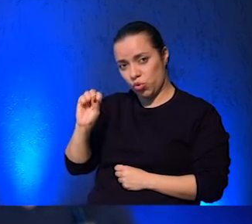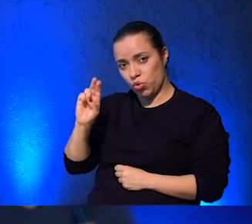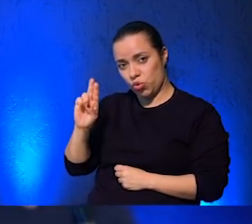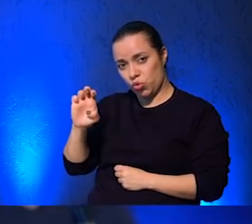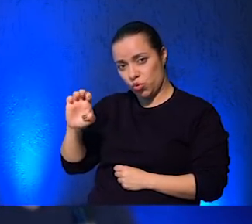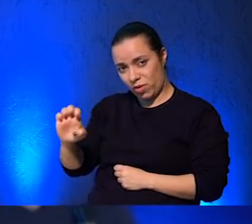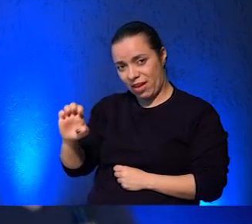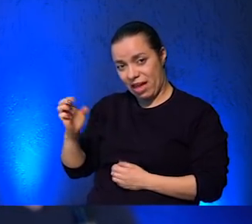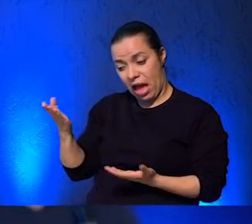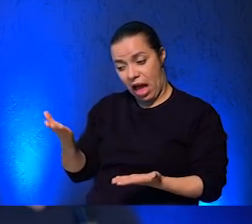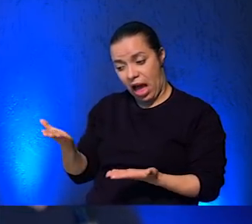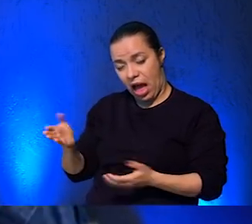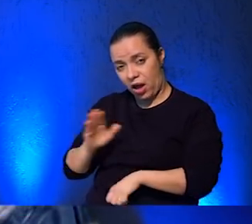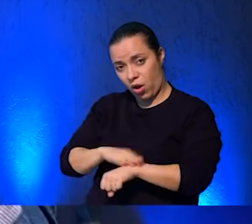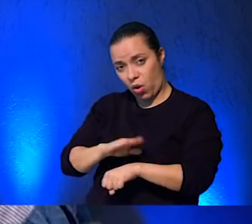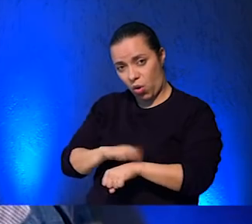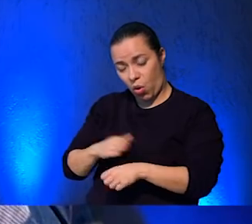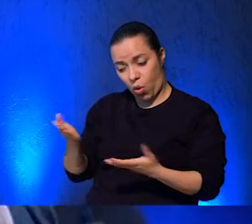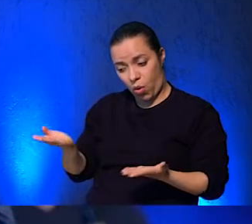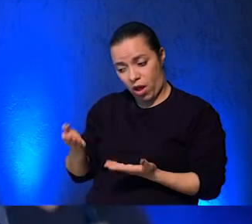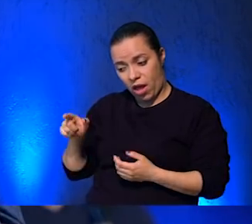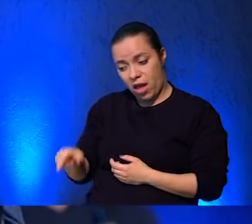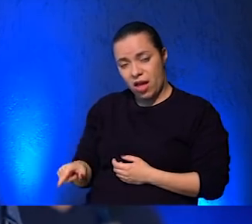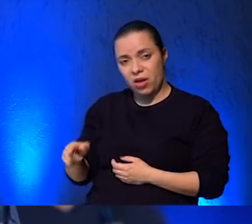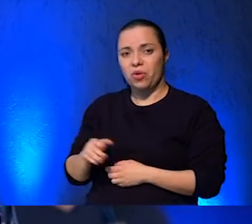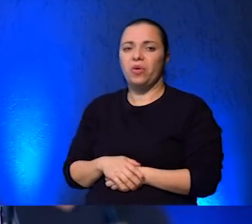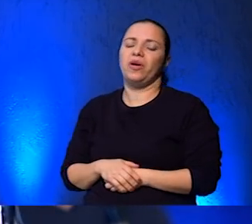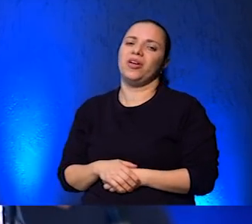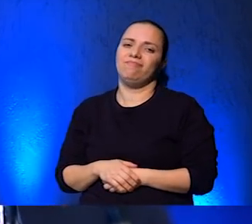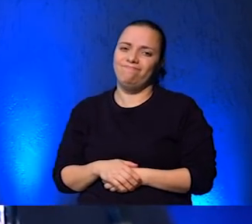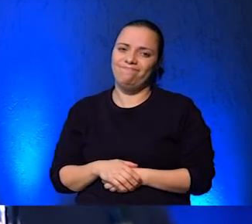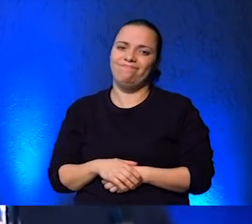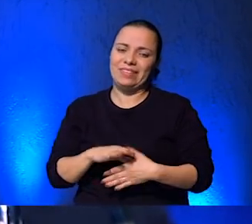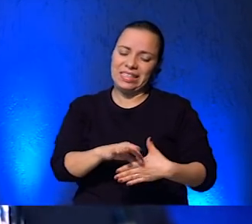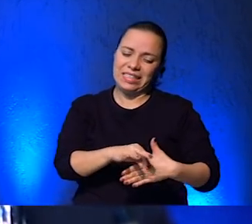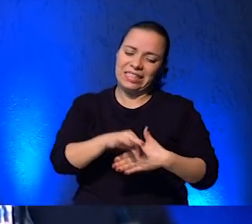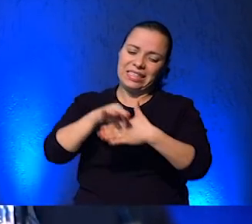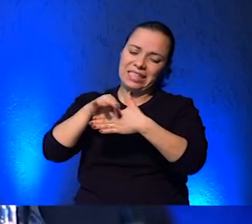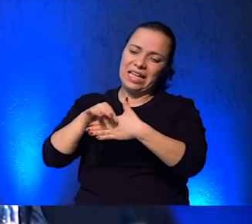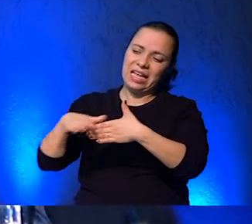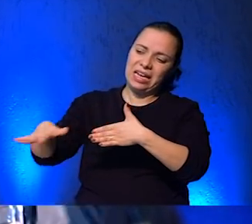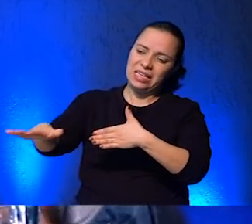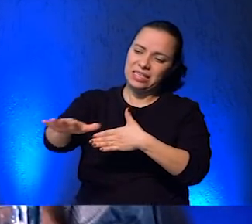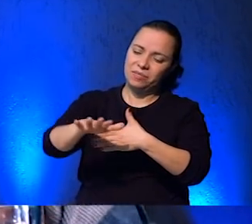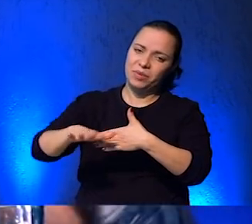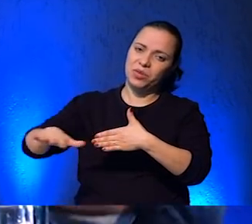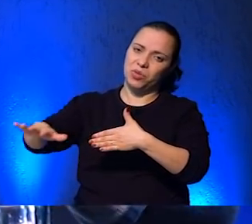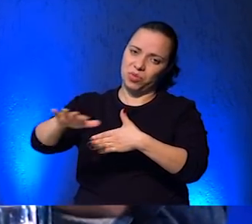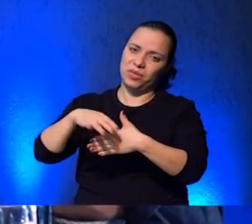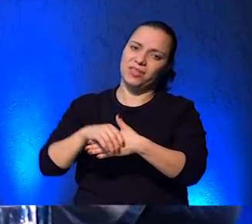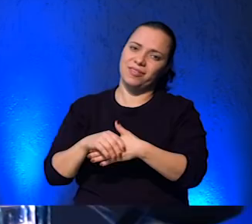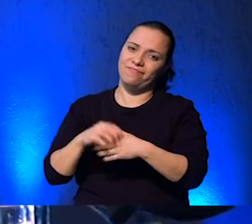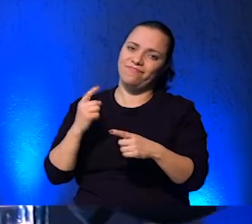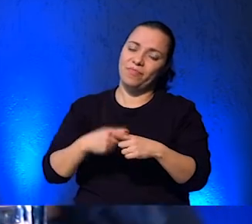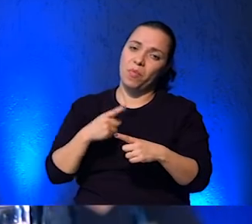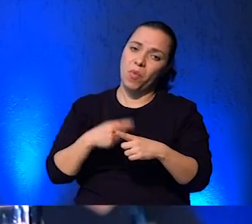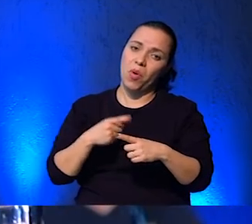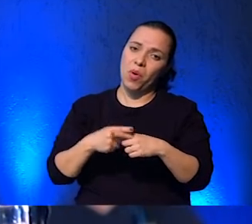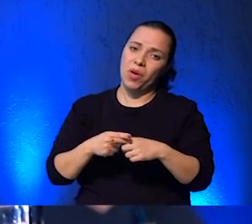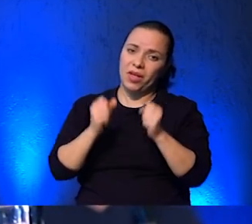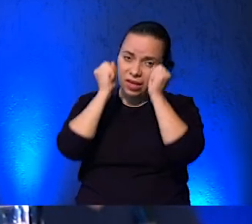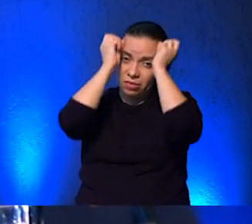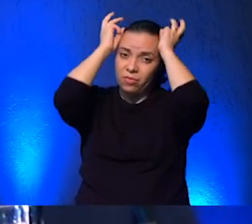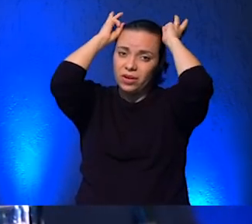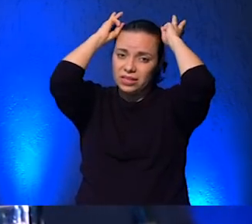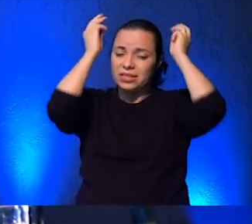morreu moisés havia morrido e quando moisés morrem o povo fica ali esperando